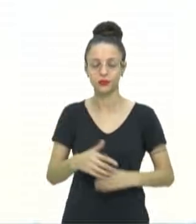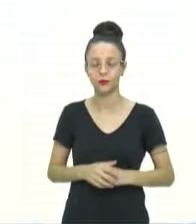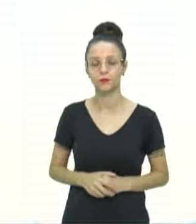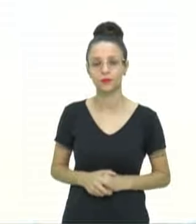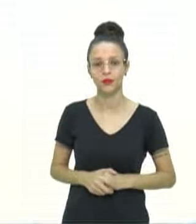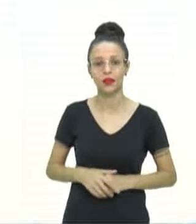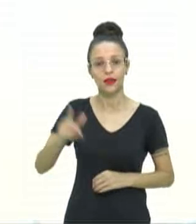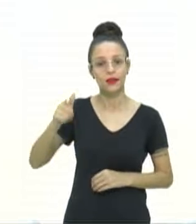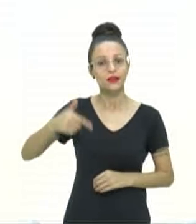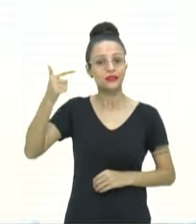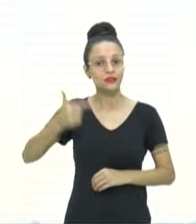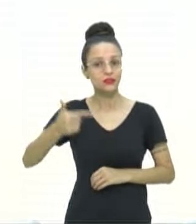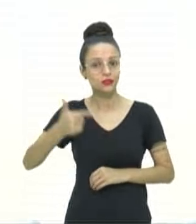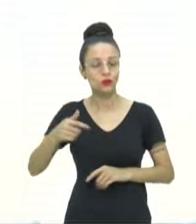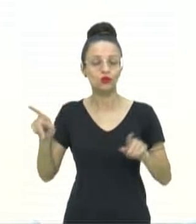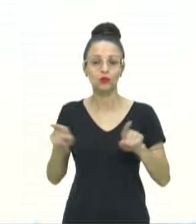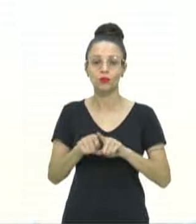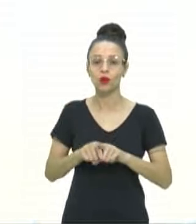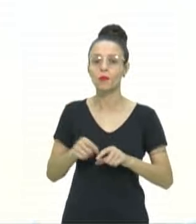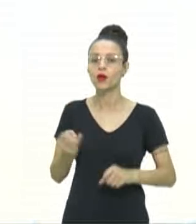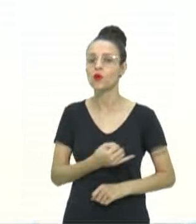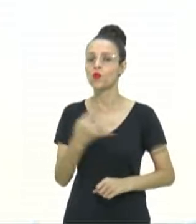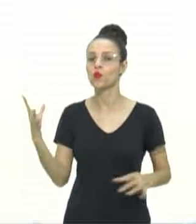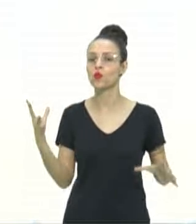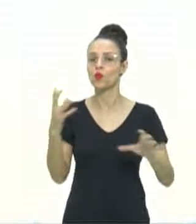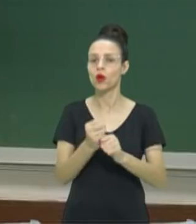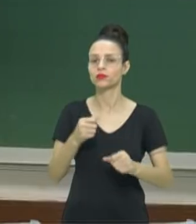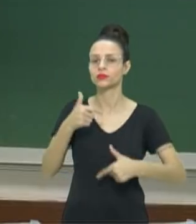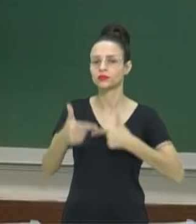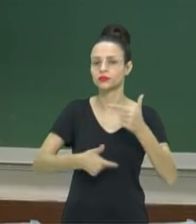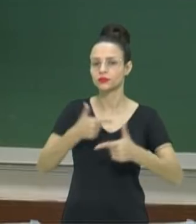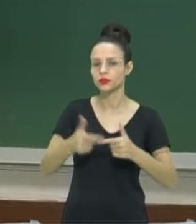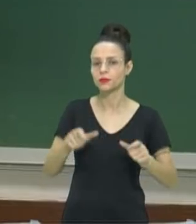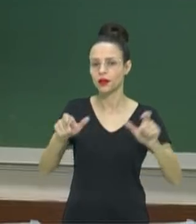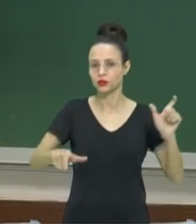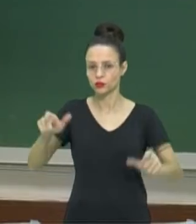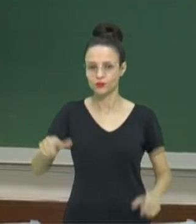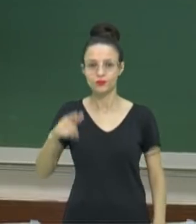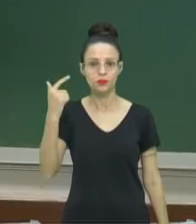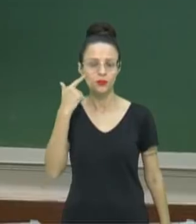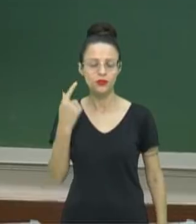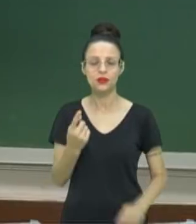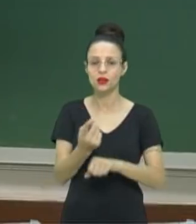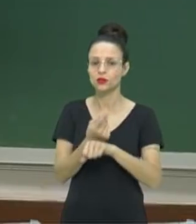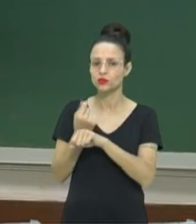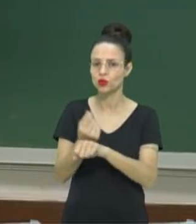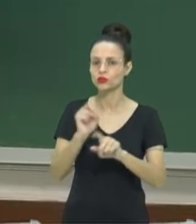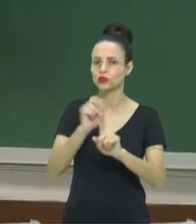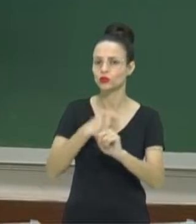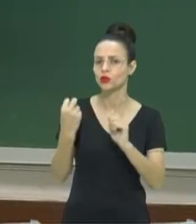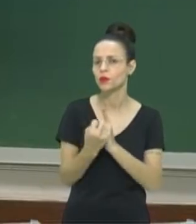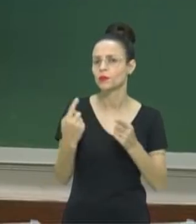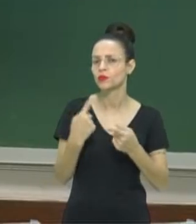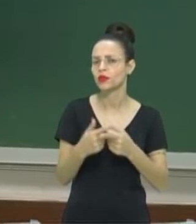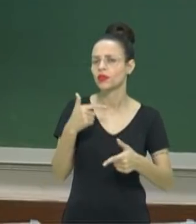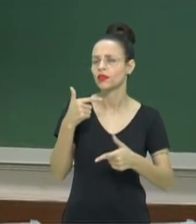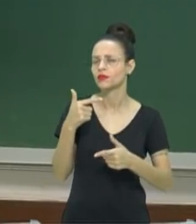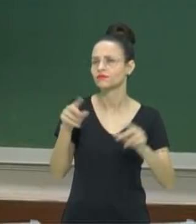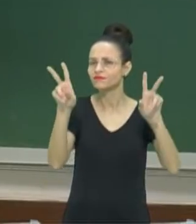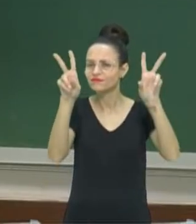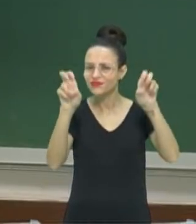segunda da região em número de trabalhadores. Já que a gente vai pensar aspectos socioeconômicos, por que estamos falando das atividades